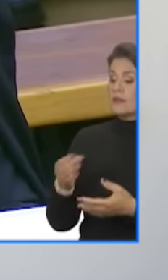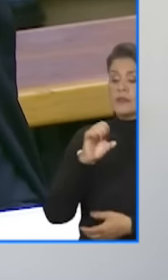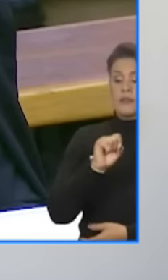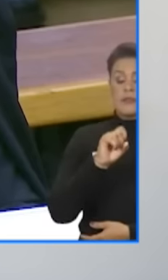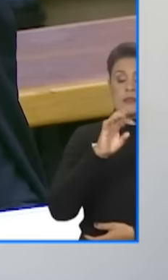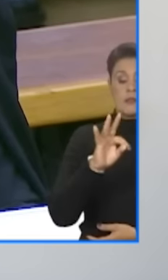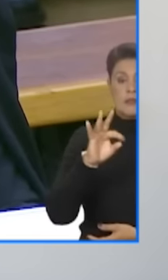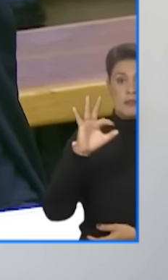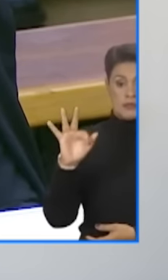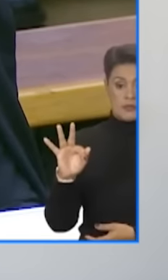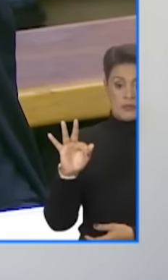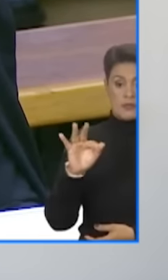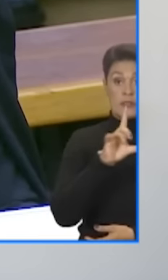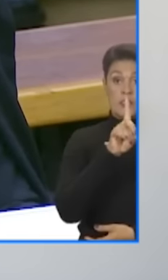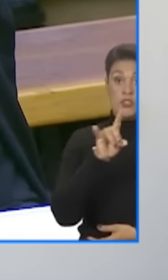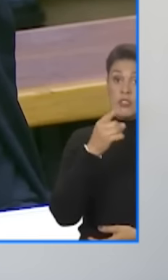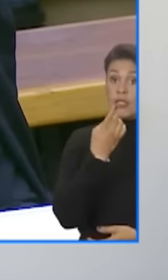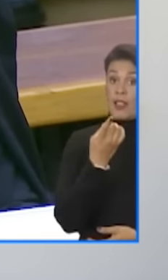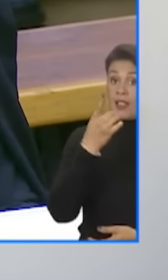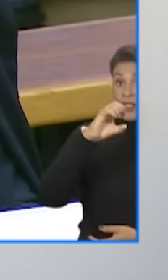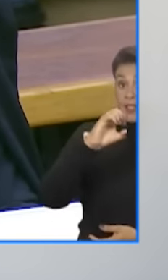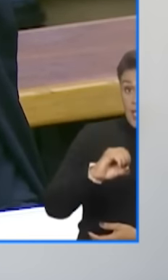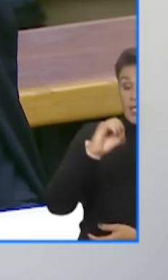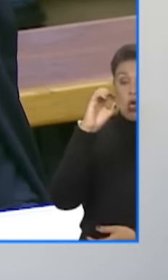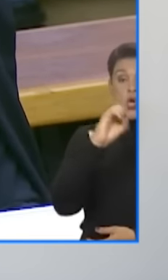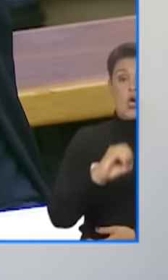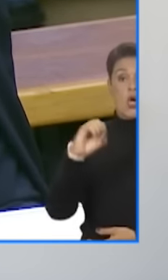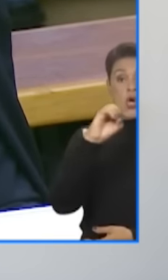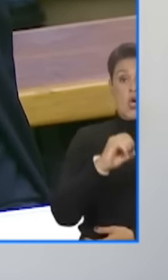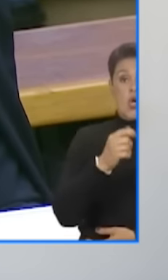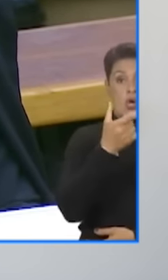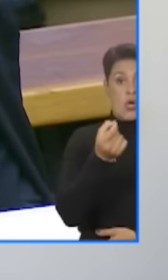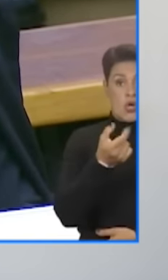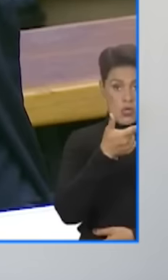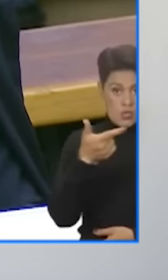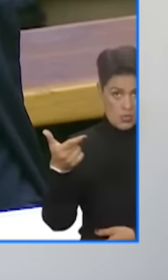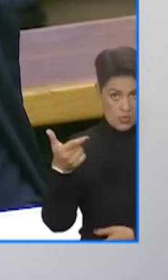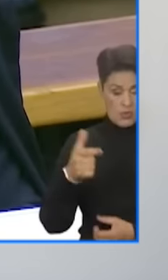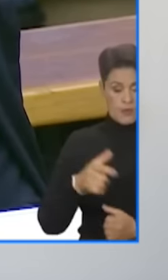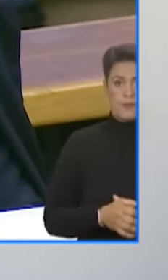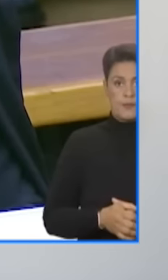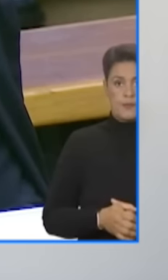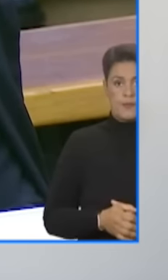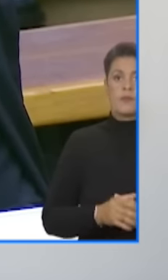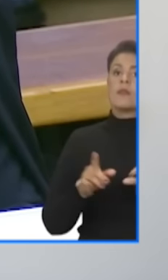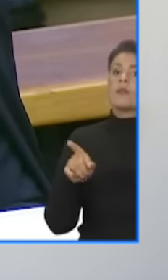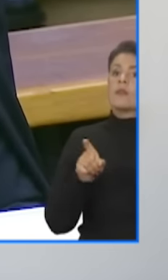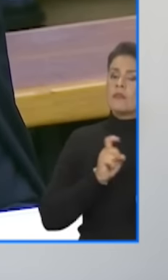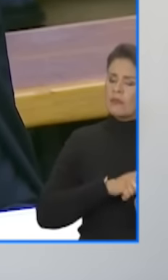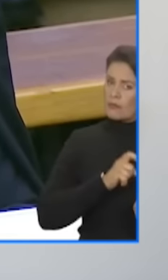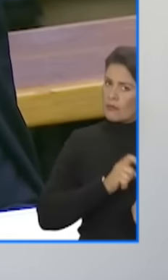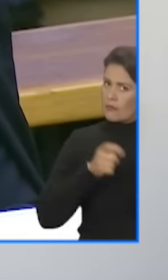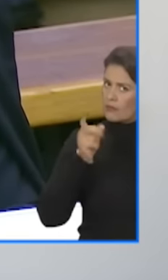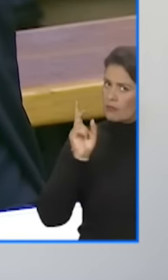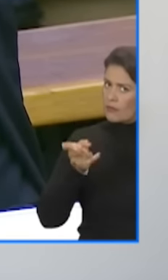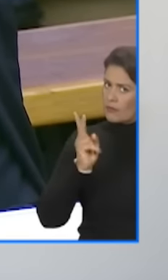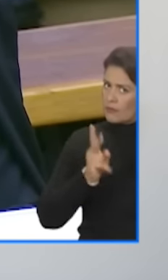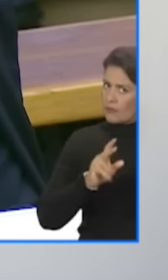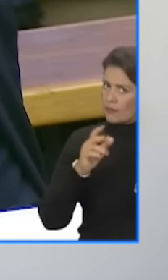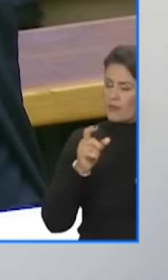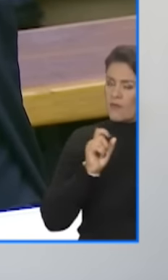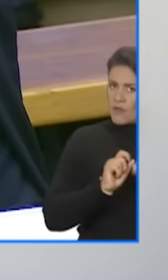Algo que parece inútil, né, o ofício a si mesmo, porém isso deixa um rastro, deixa uma maior publicidade